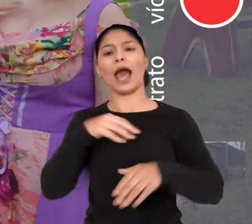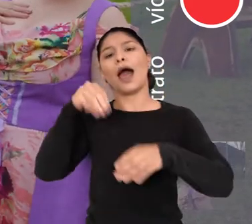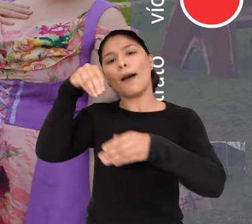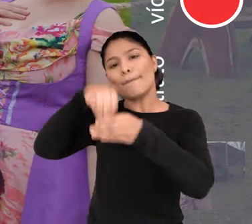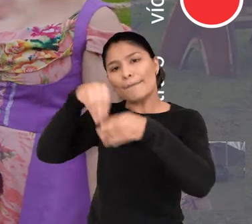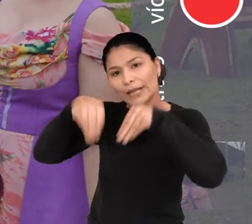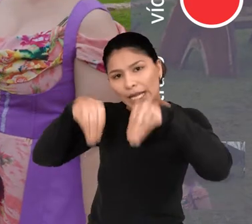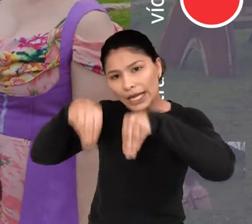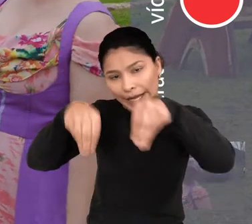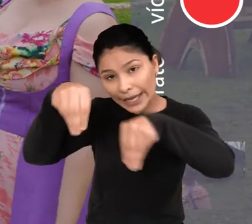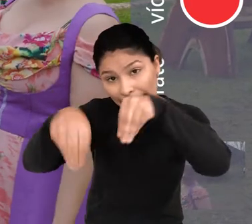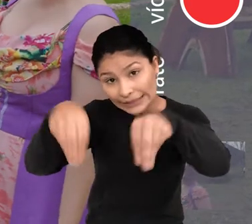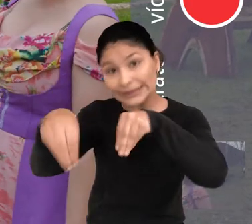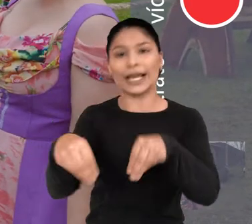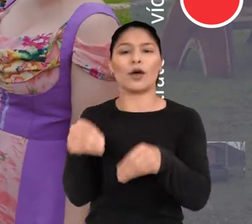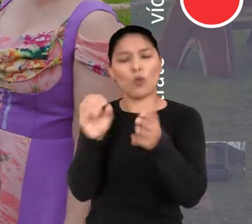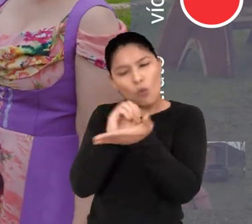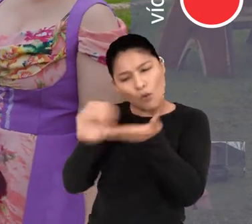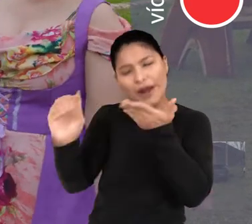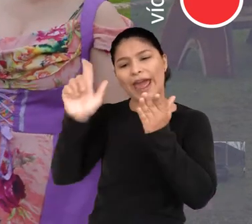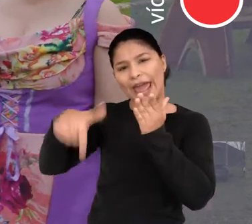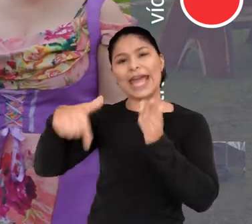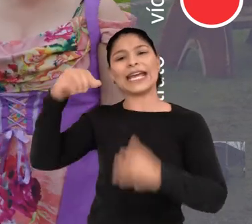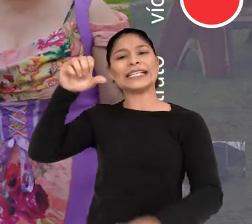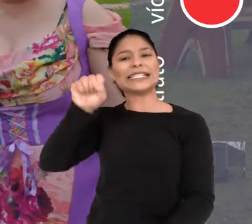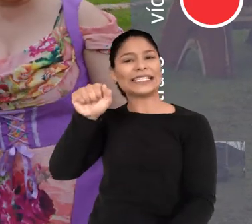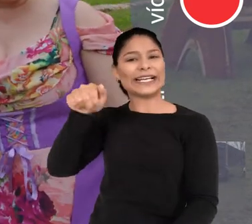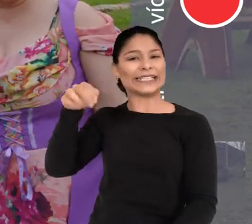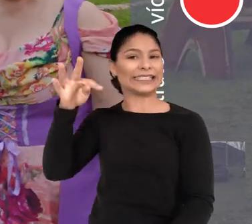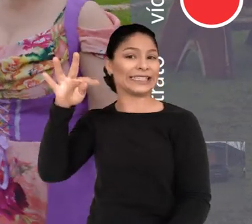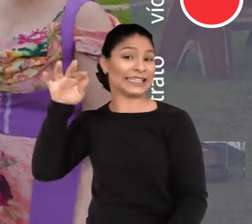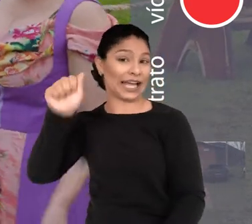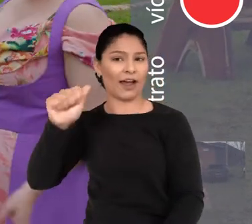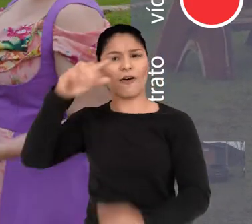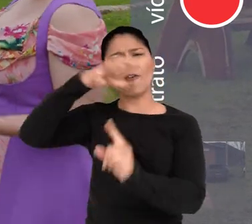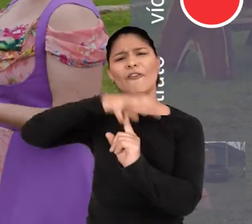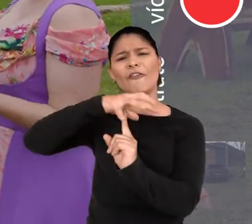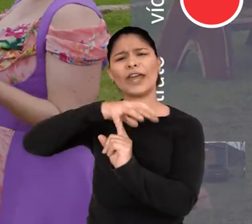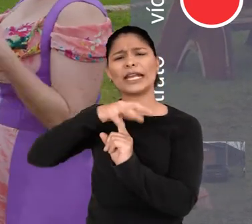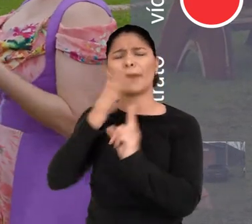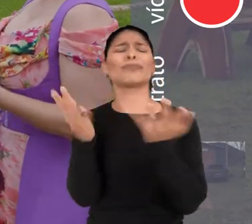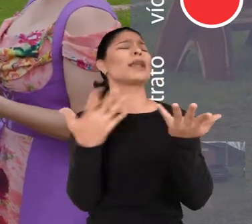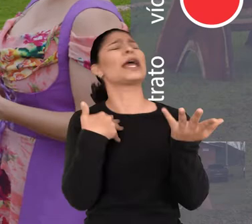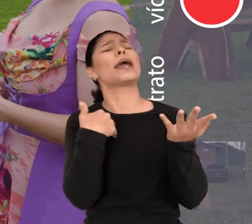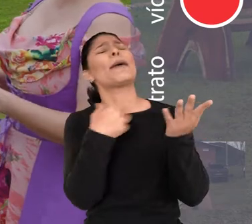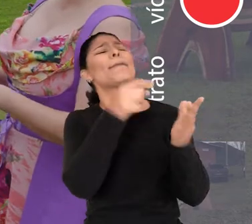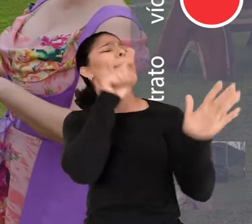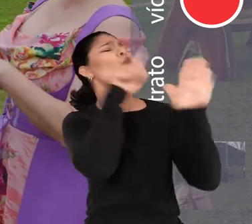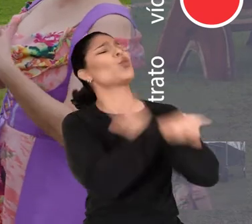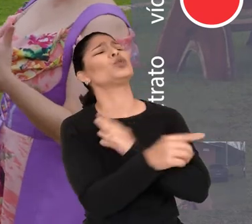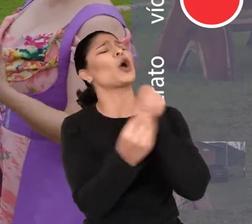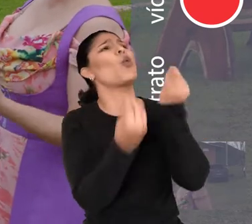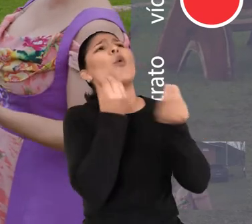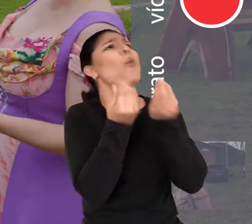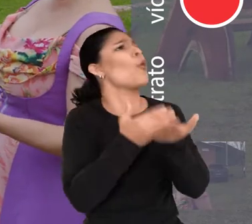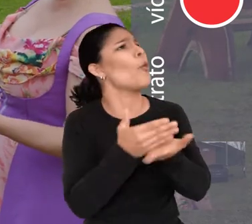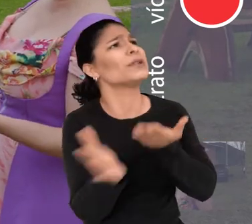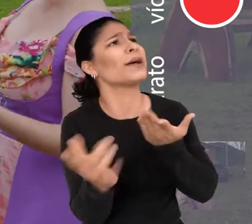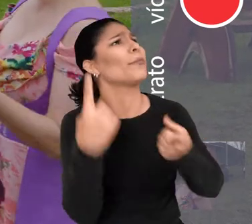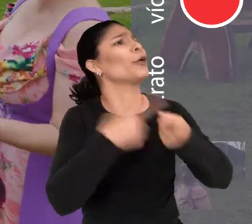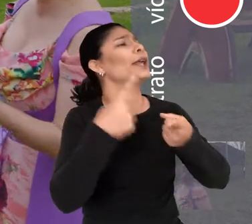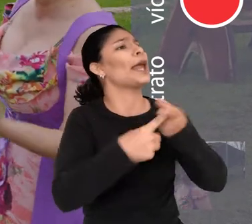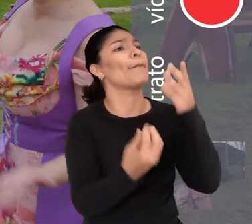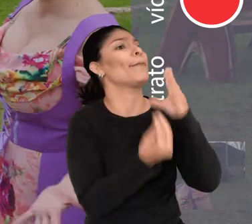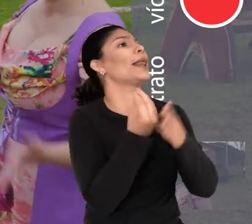Minha E que planta orgânico E é do Santa Feira Thaís Me diz Como é que tudo começou?